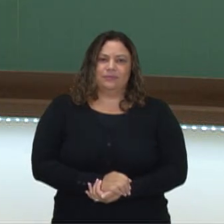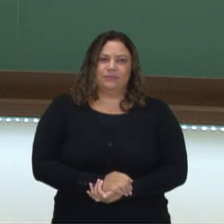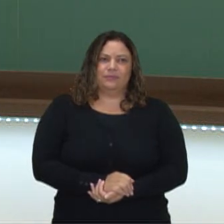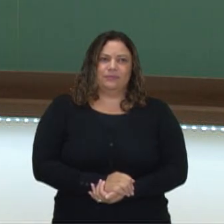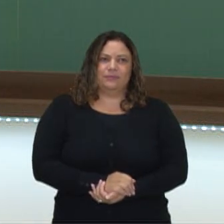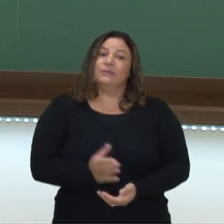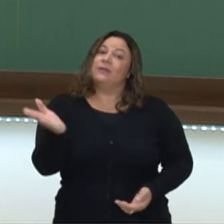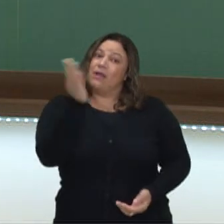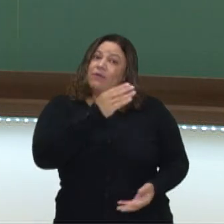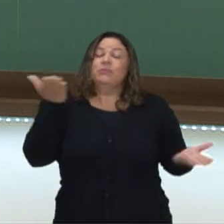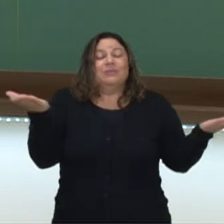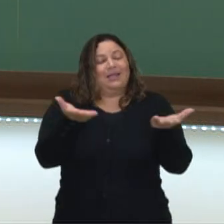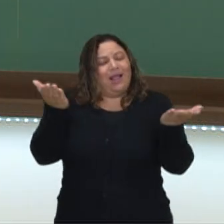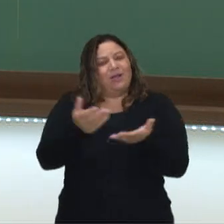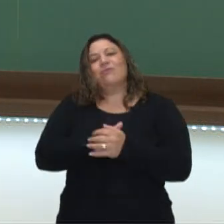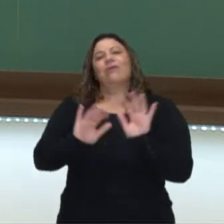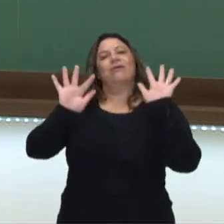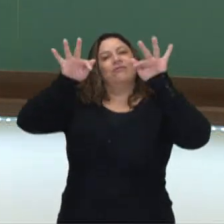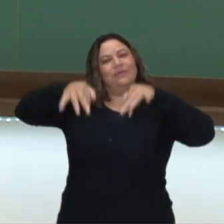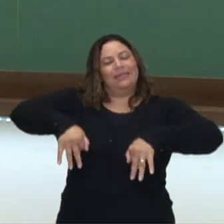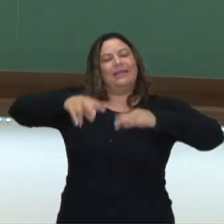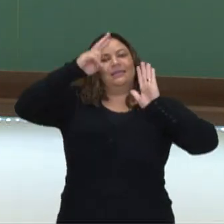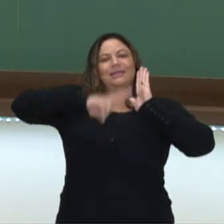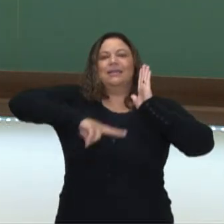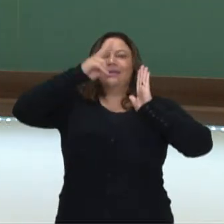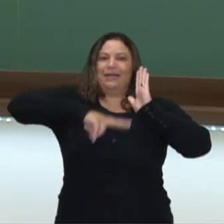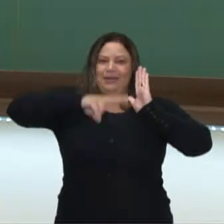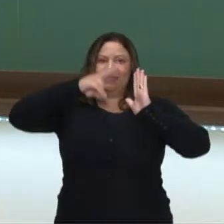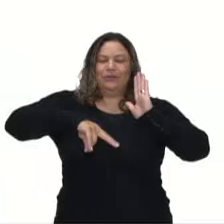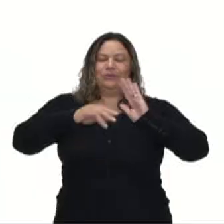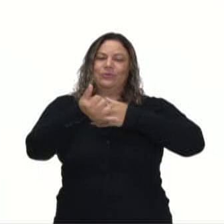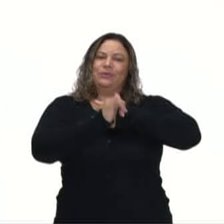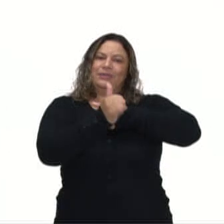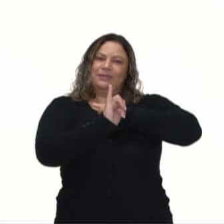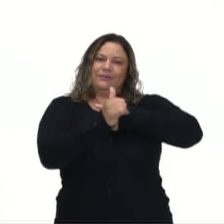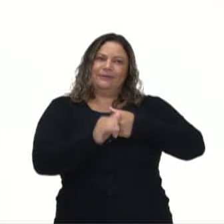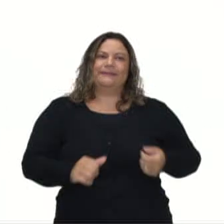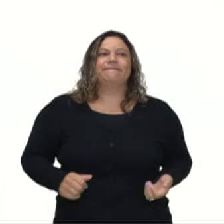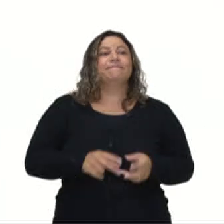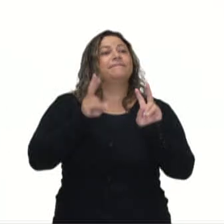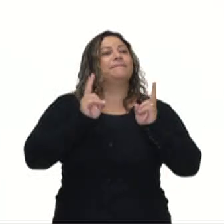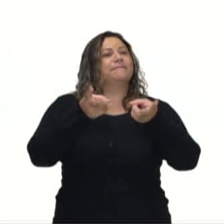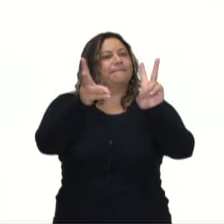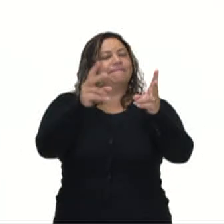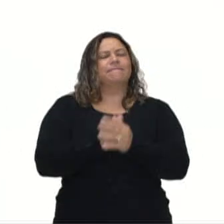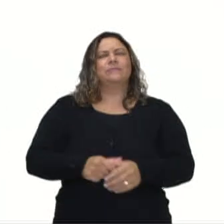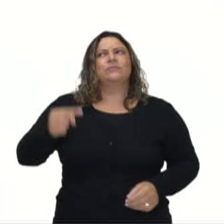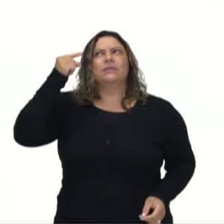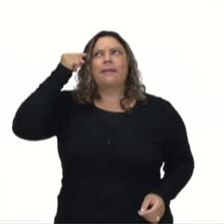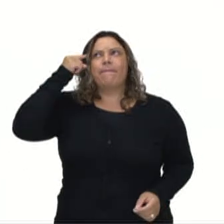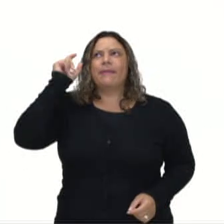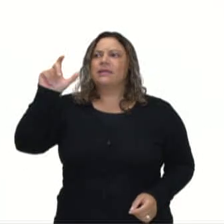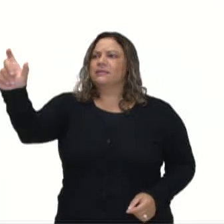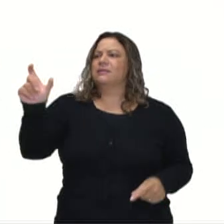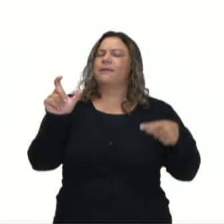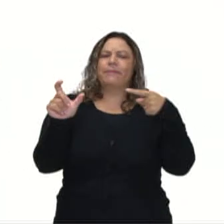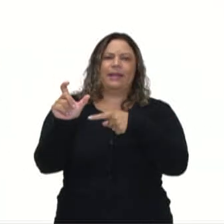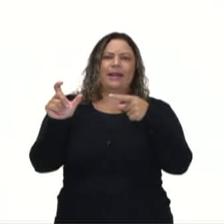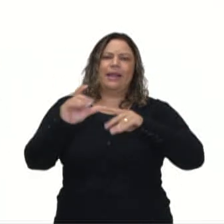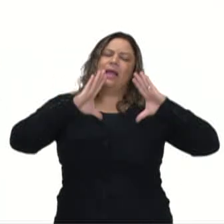Vamos então finalizar a leitura da nossa crônica, ainda não acabou. Agora pense na palavra